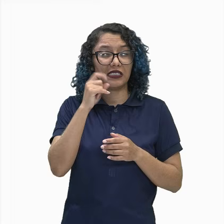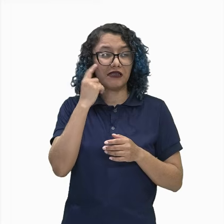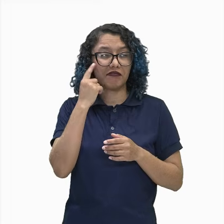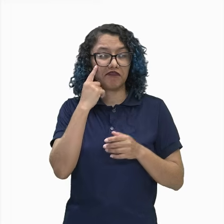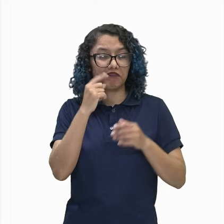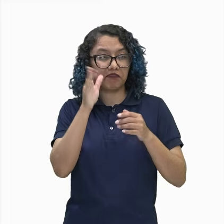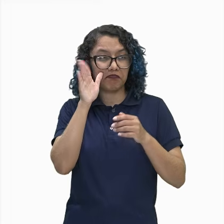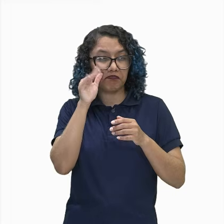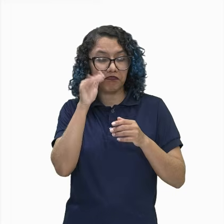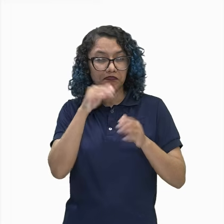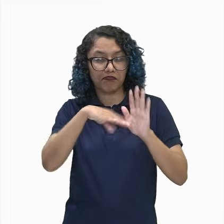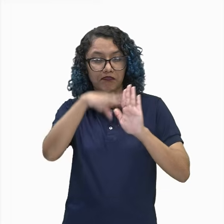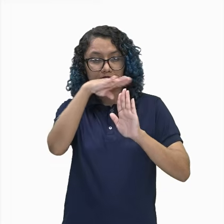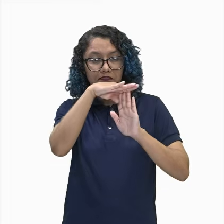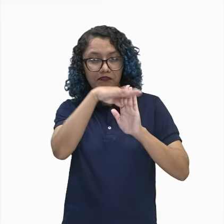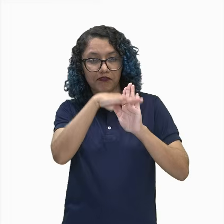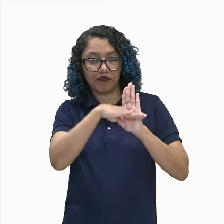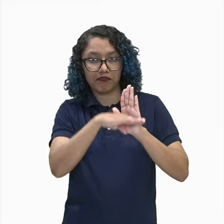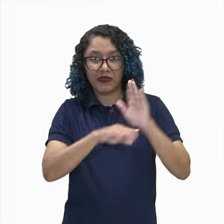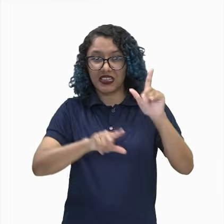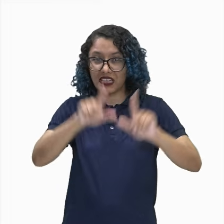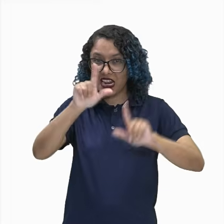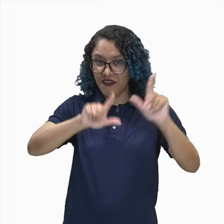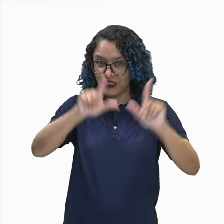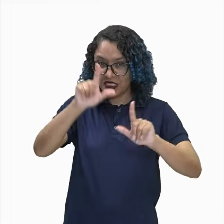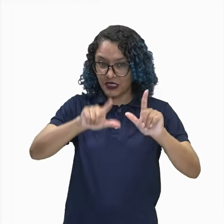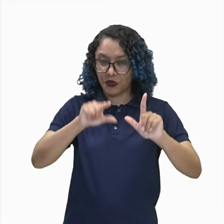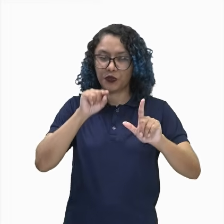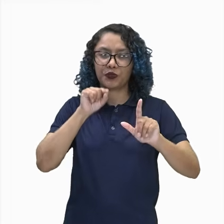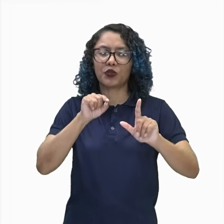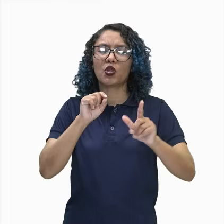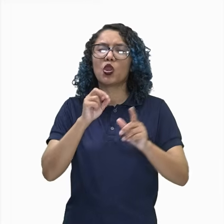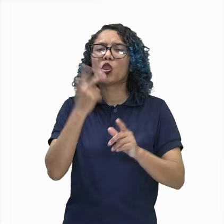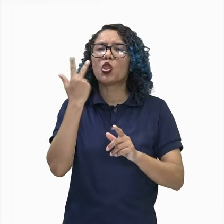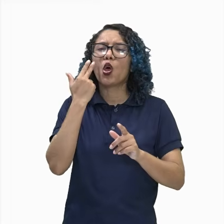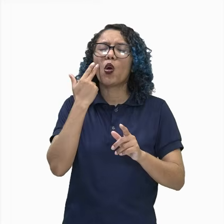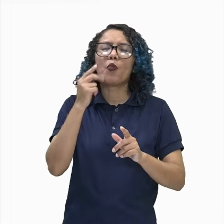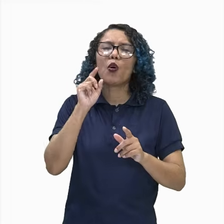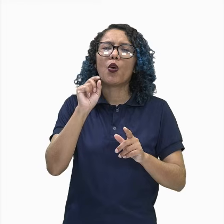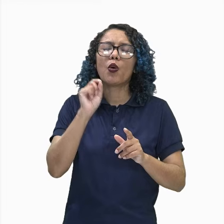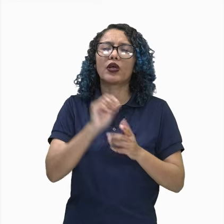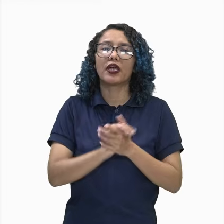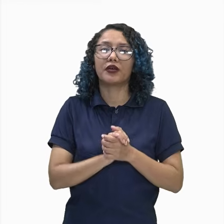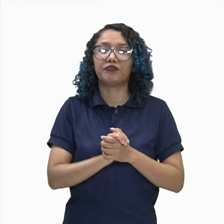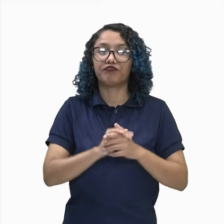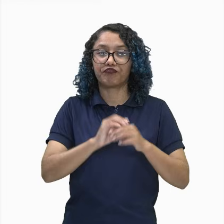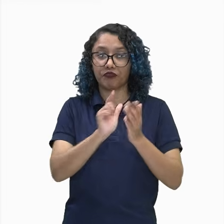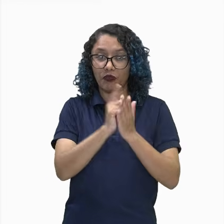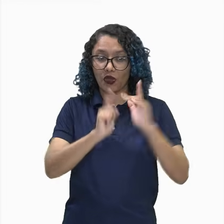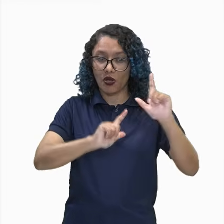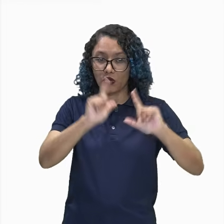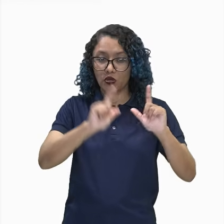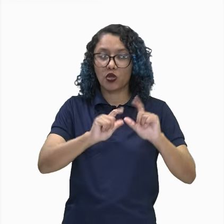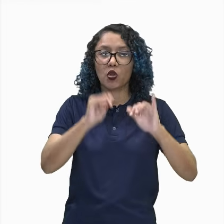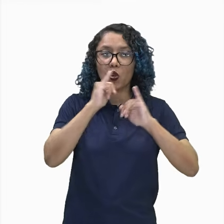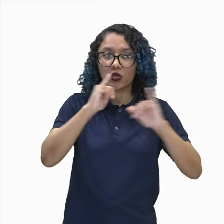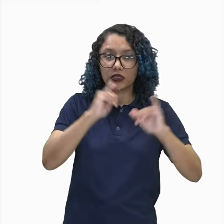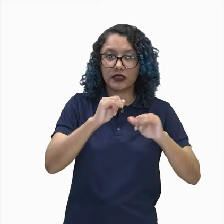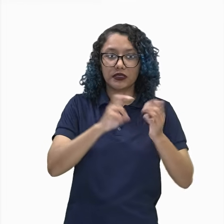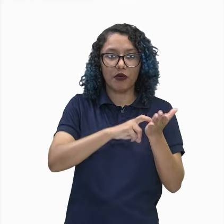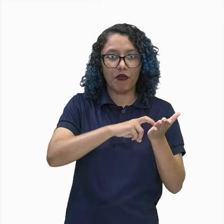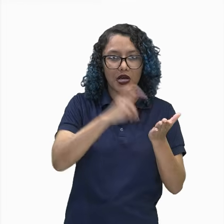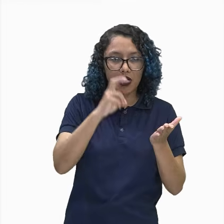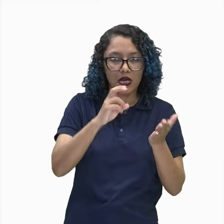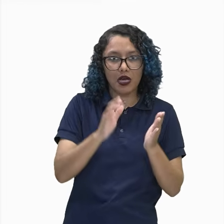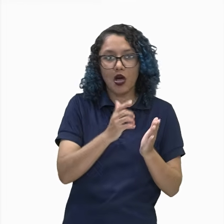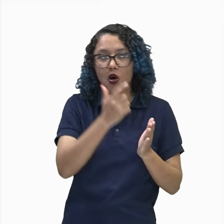de uma televisão aberta, por exemplo, é normal que se tenha um jornal com notícias pela manhã, um outro jornal